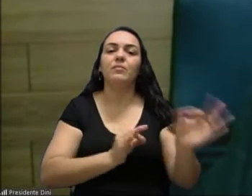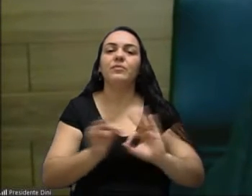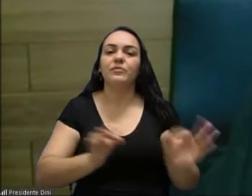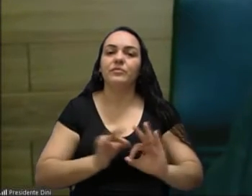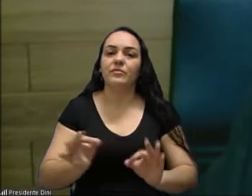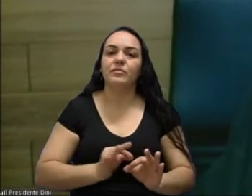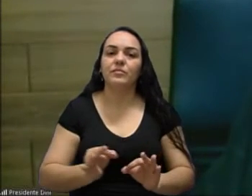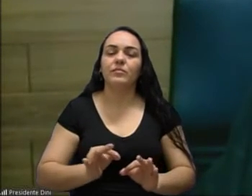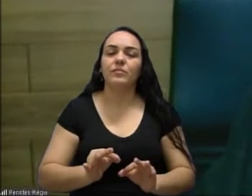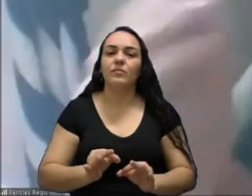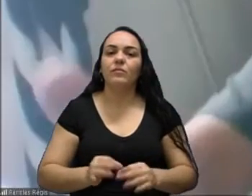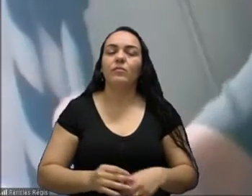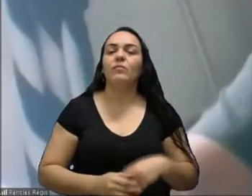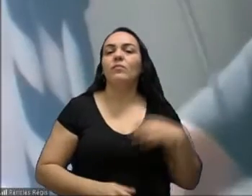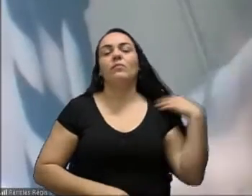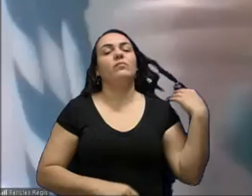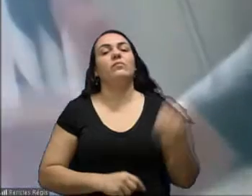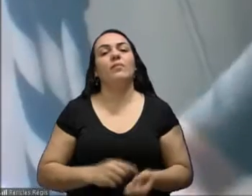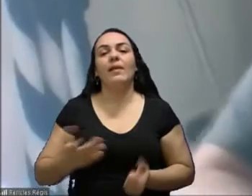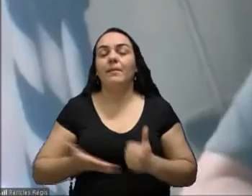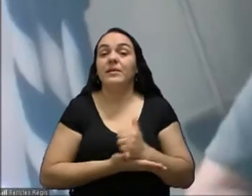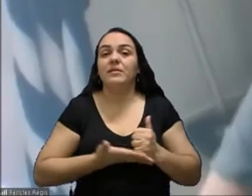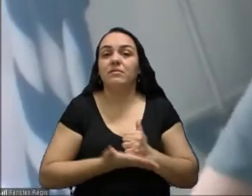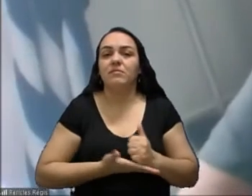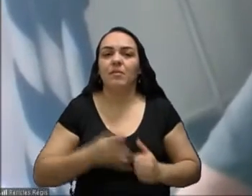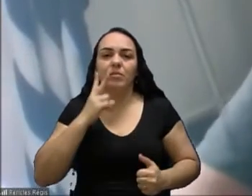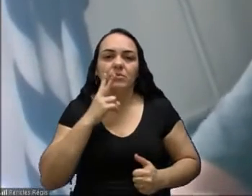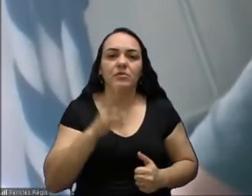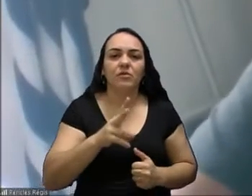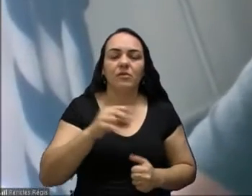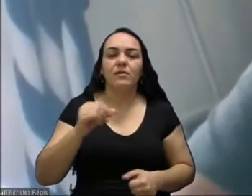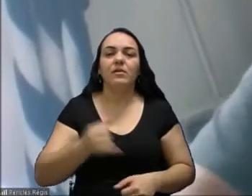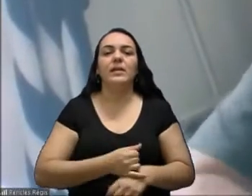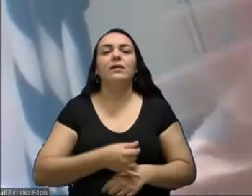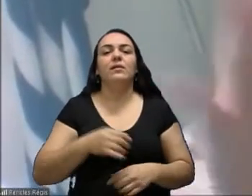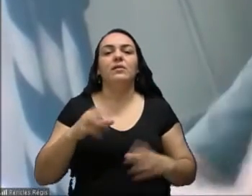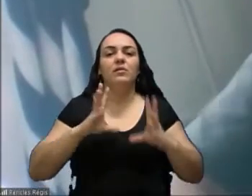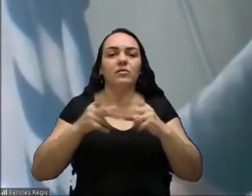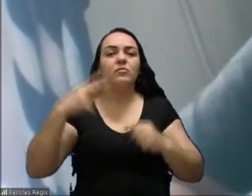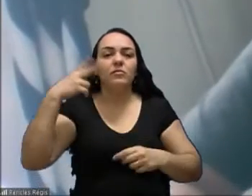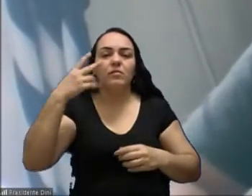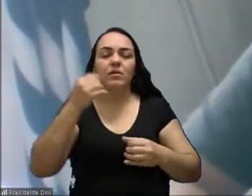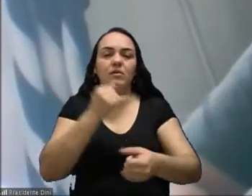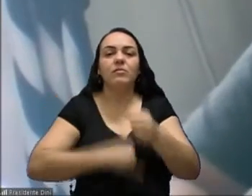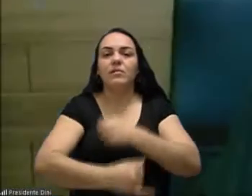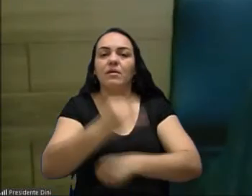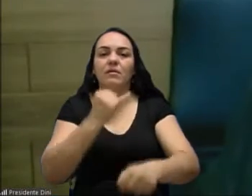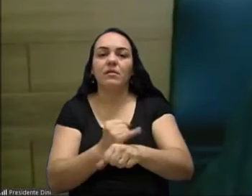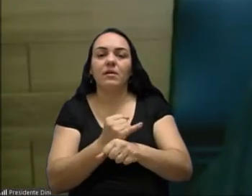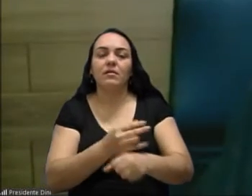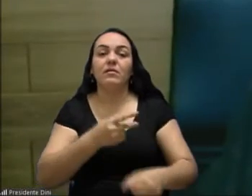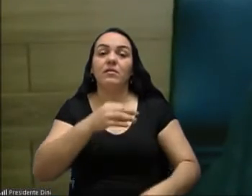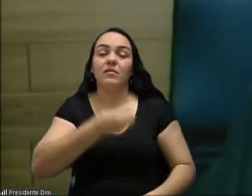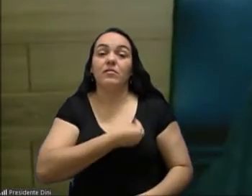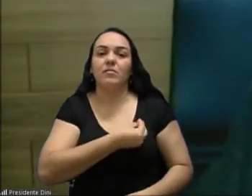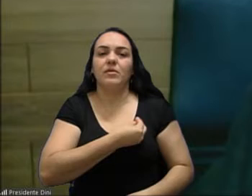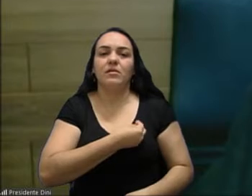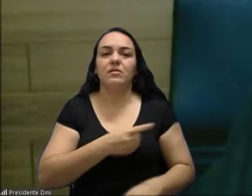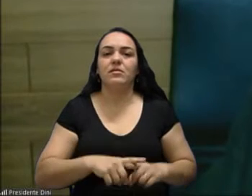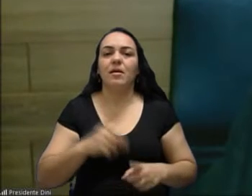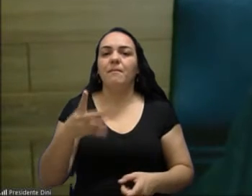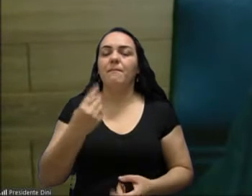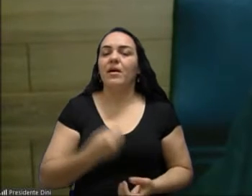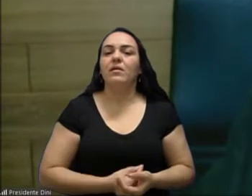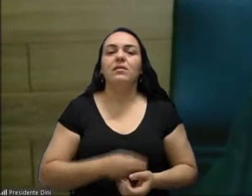dos colegas quase o presidente olhar precisamos de pessoas só isso meu pare de cuidar da vida dos